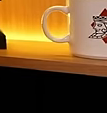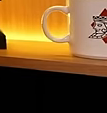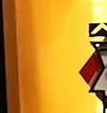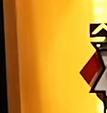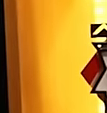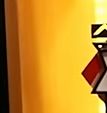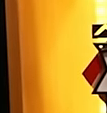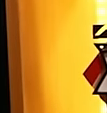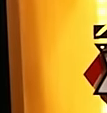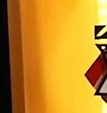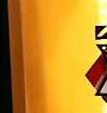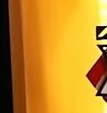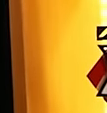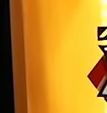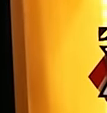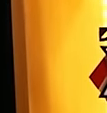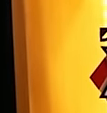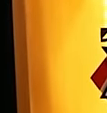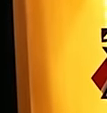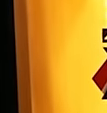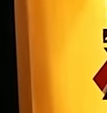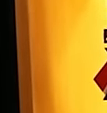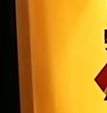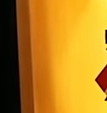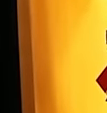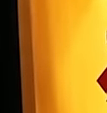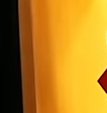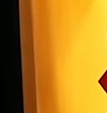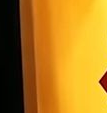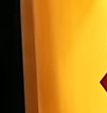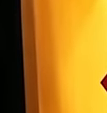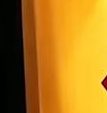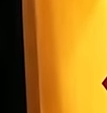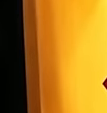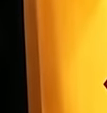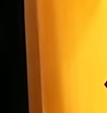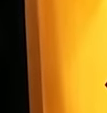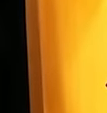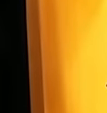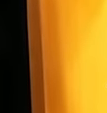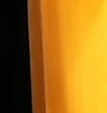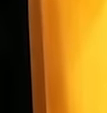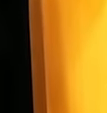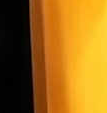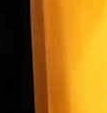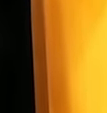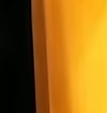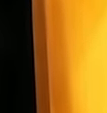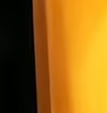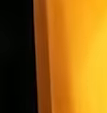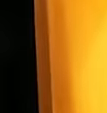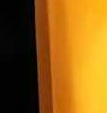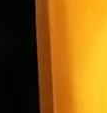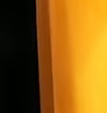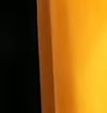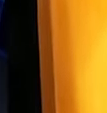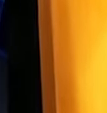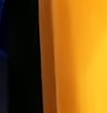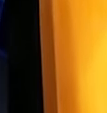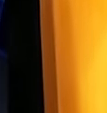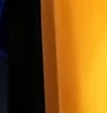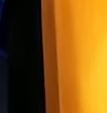com qualidade, absorver o máximo possível dos livros que eu lia e também poder escrever primeiro redações e depois três livros